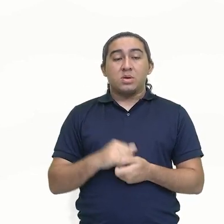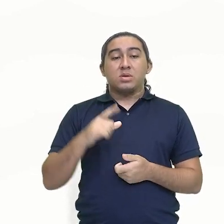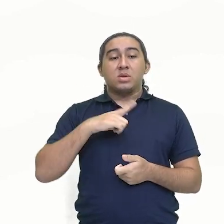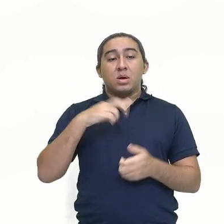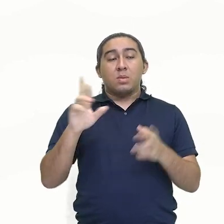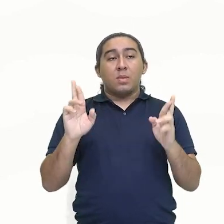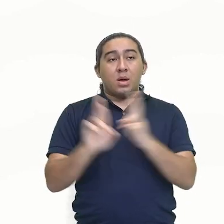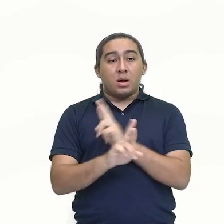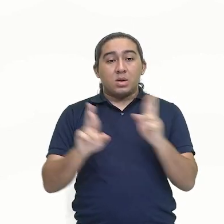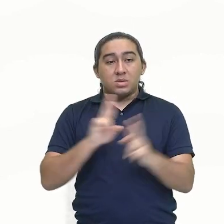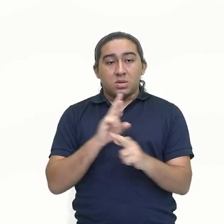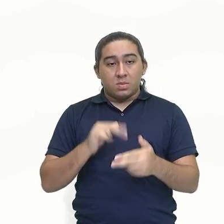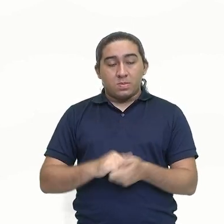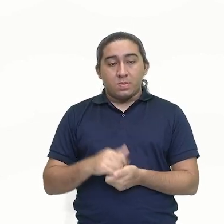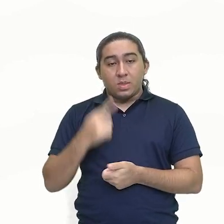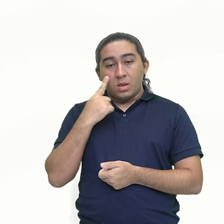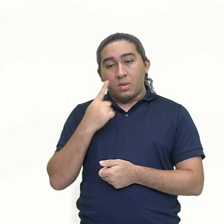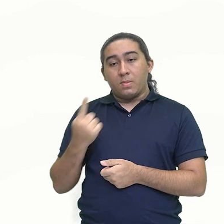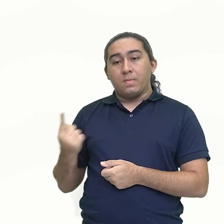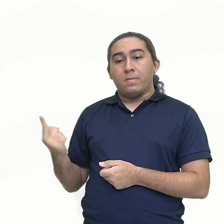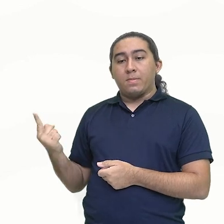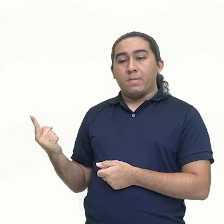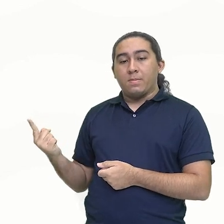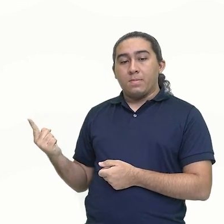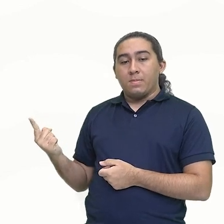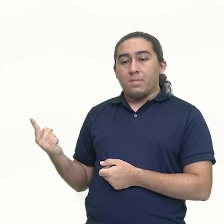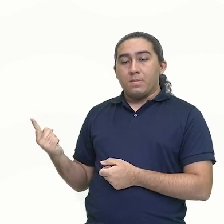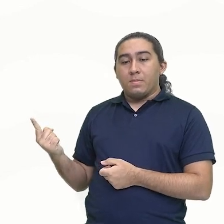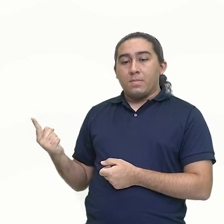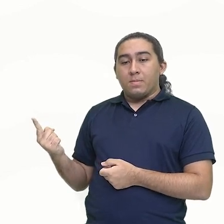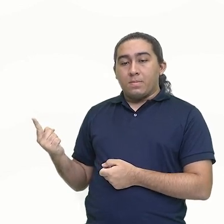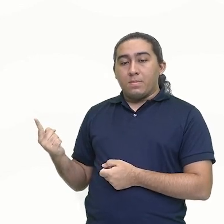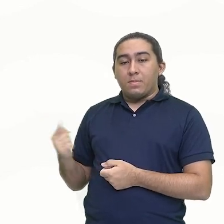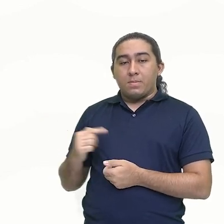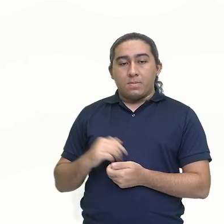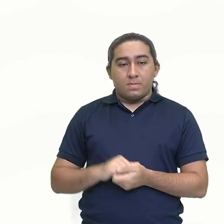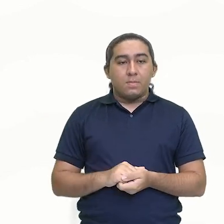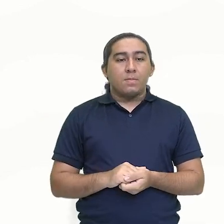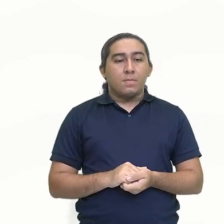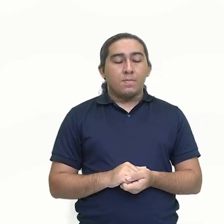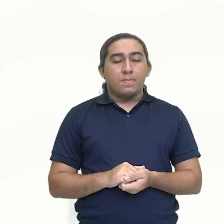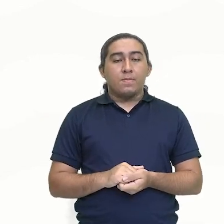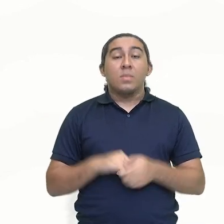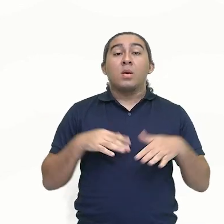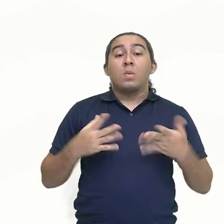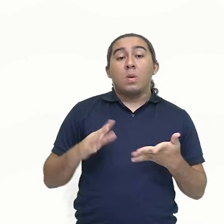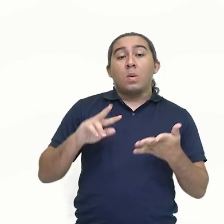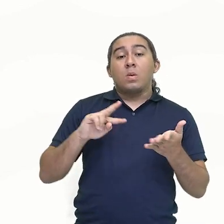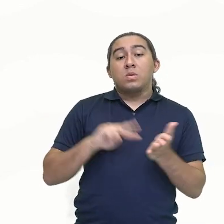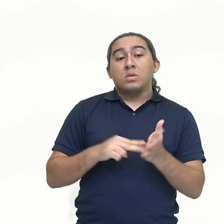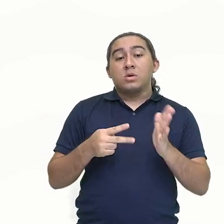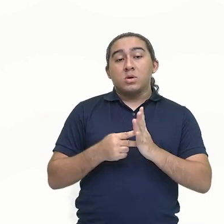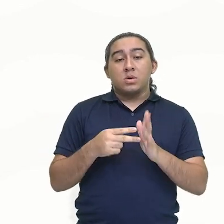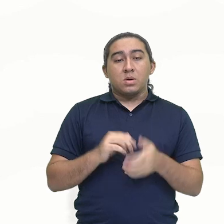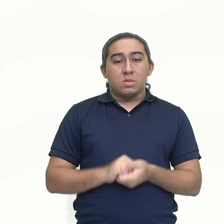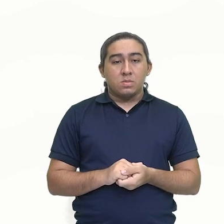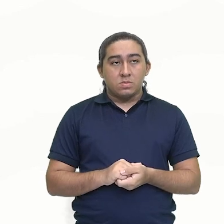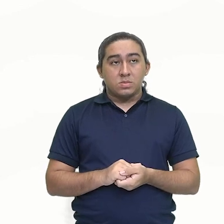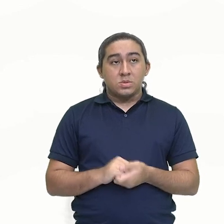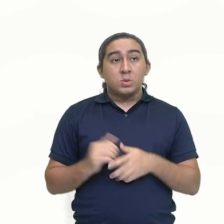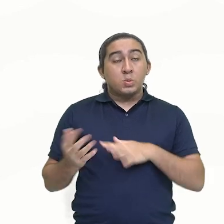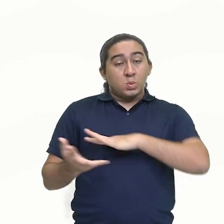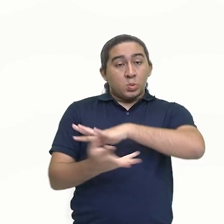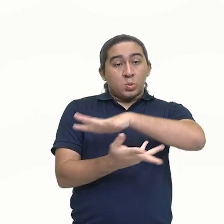a renda das pessoas e a população dessas pessoas. Então, a lógica é, quanto maior, no mundo perfeito,